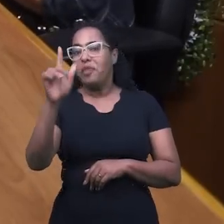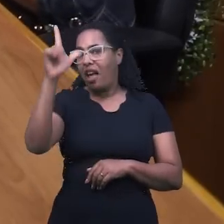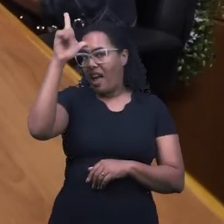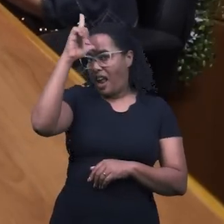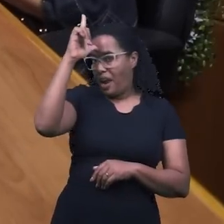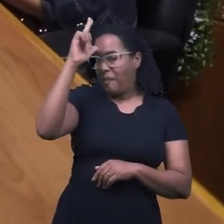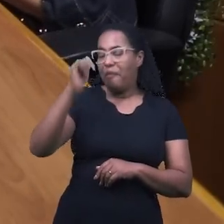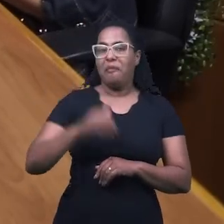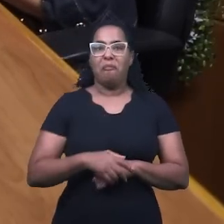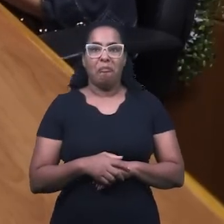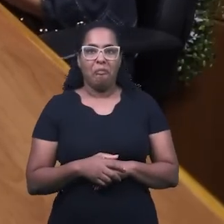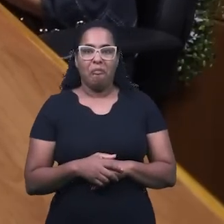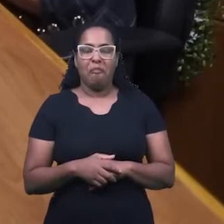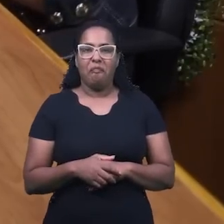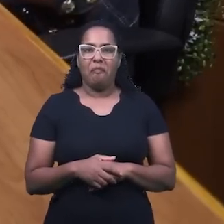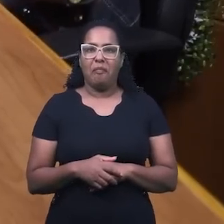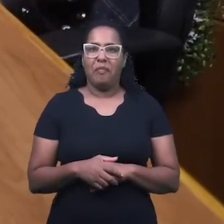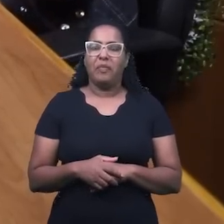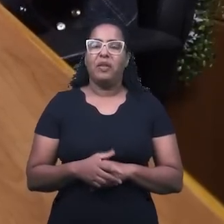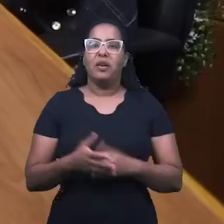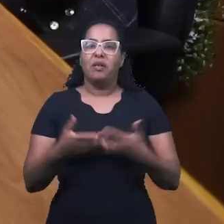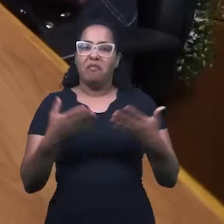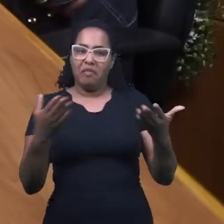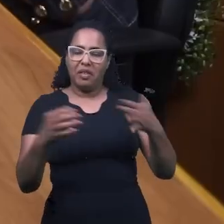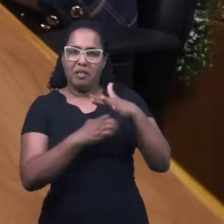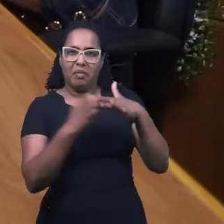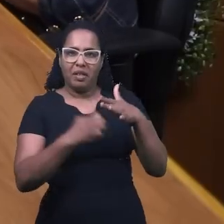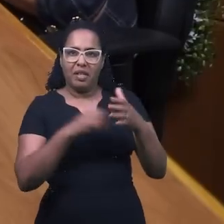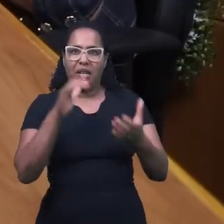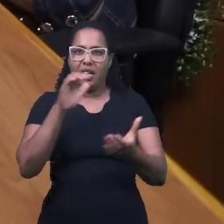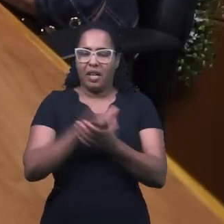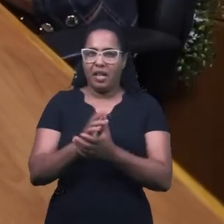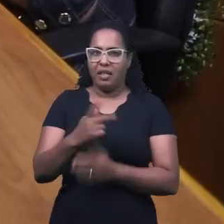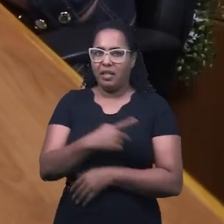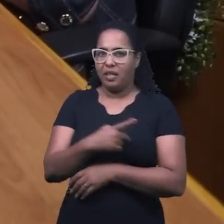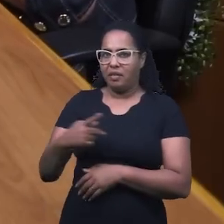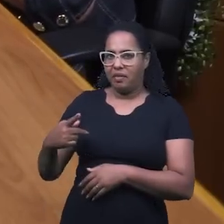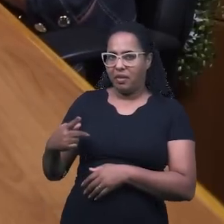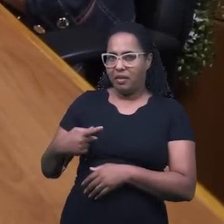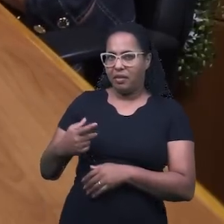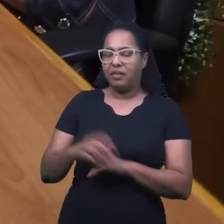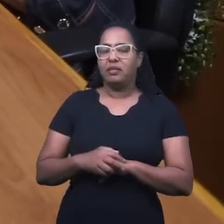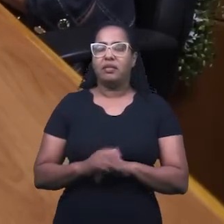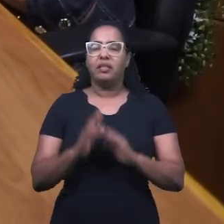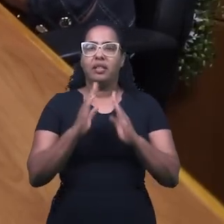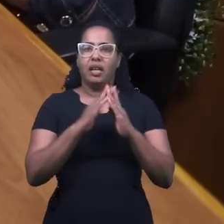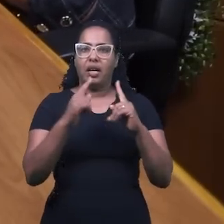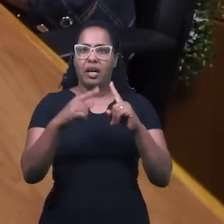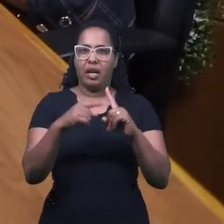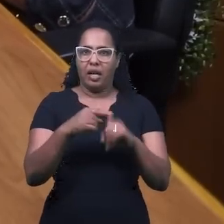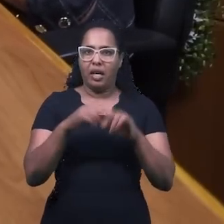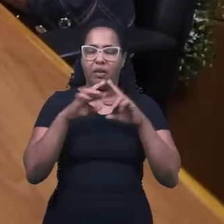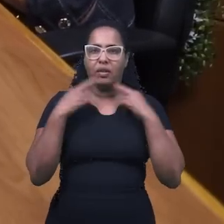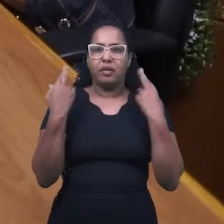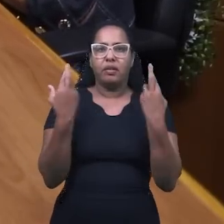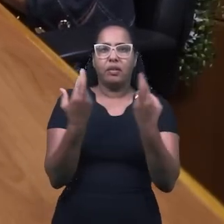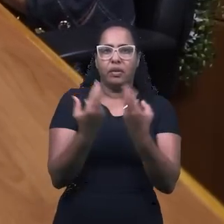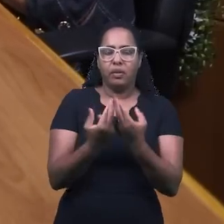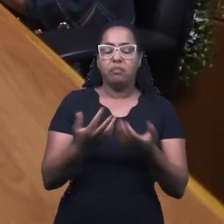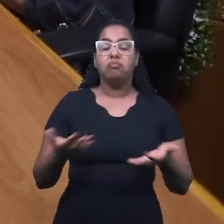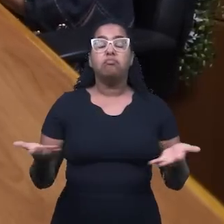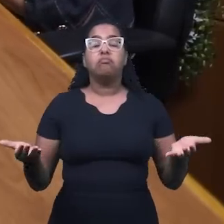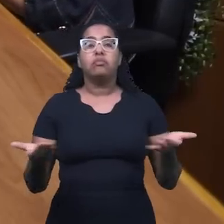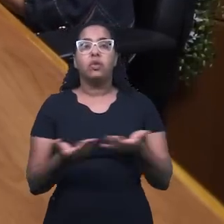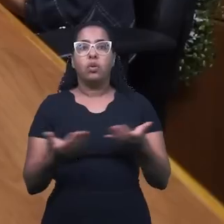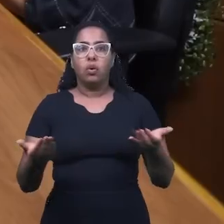tá. É alemão? É. Alemão. Mike, você é empresária, casada com o pastor Winston, né? Sim. É a igreja onde